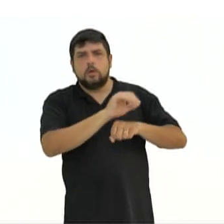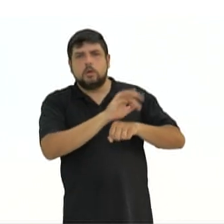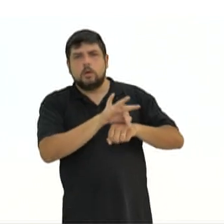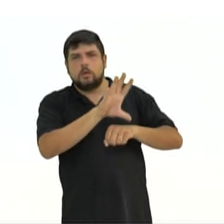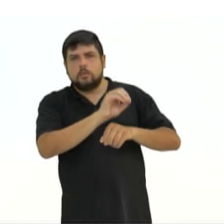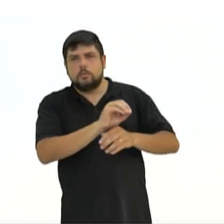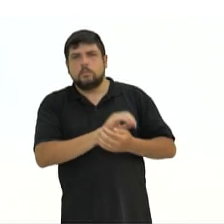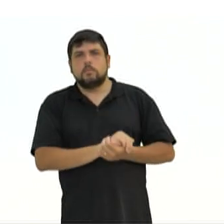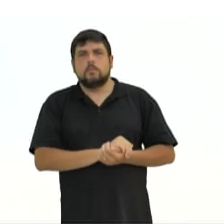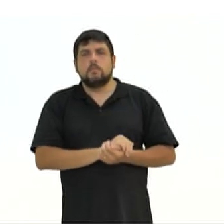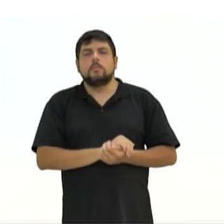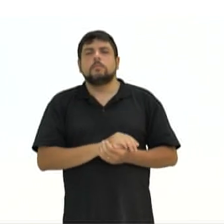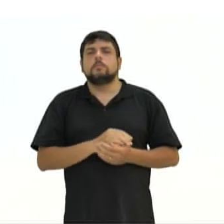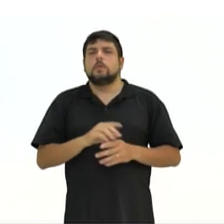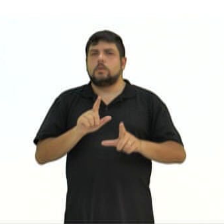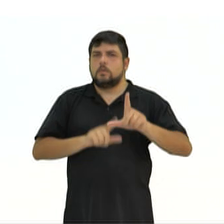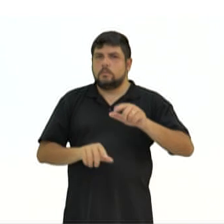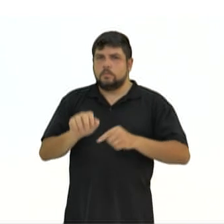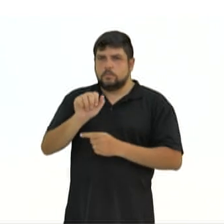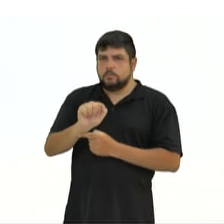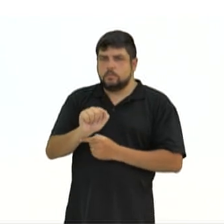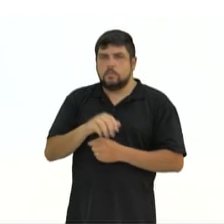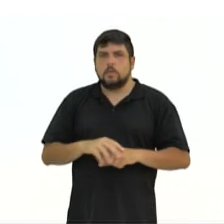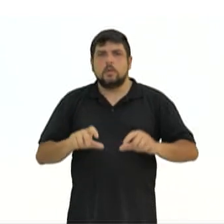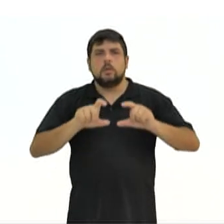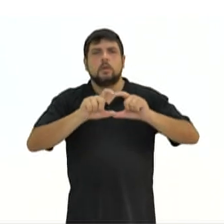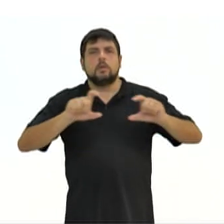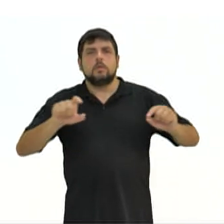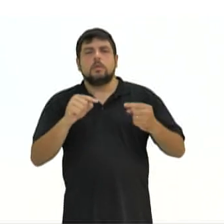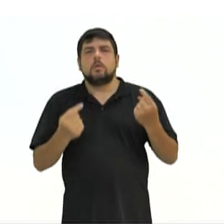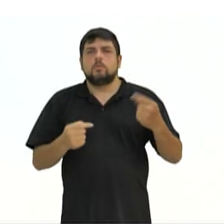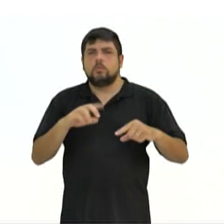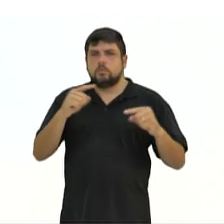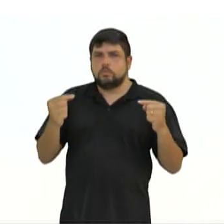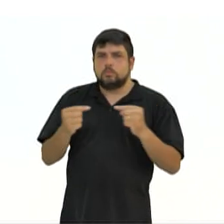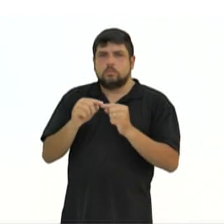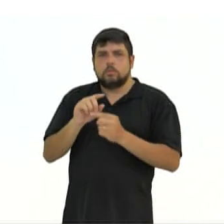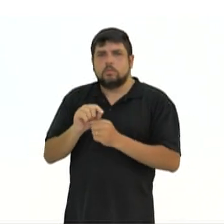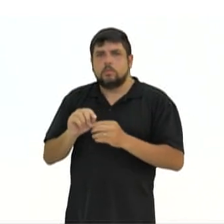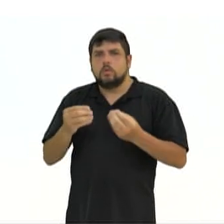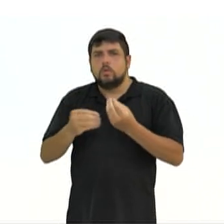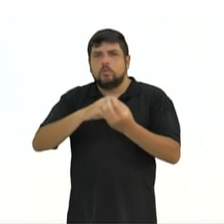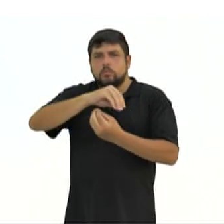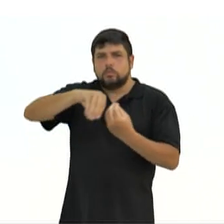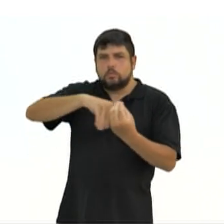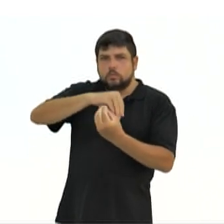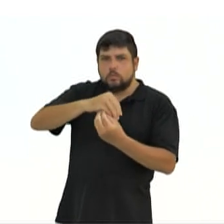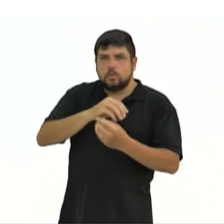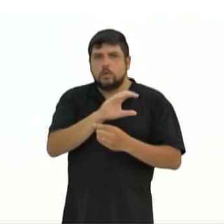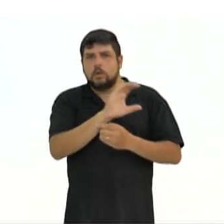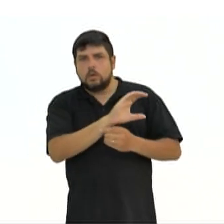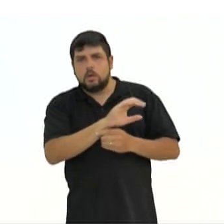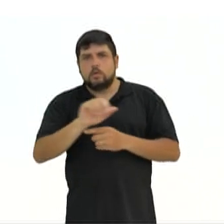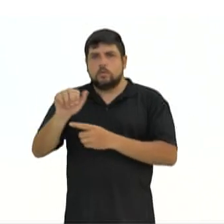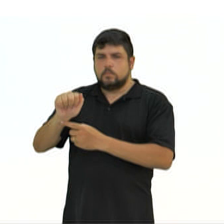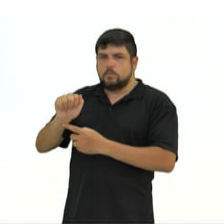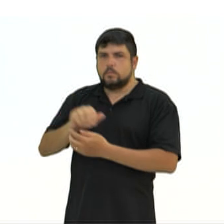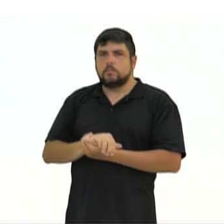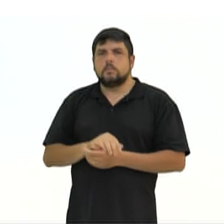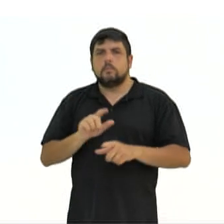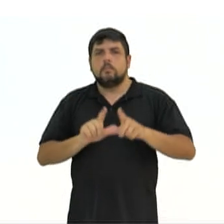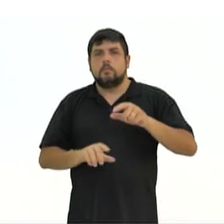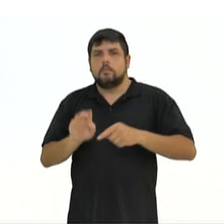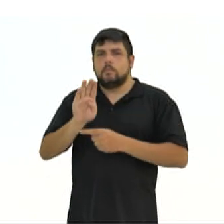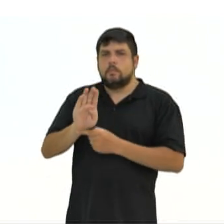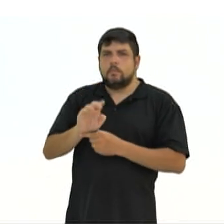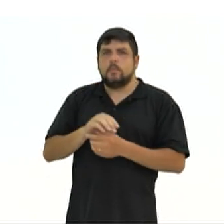tal processo, indique, letra A, as equações que representam as semi-reações que ocorreram no cátodo e no ânodo, e letra B, a